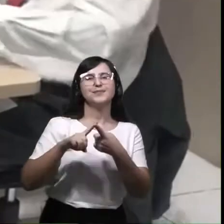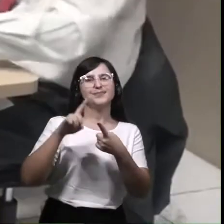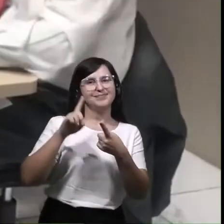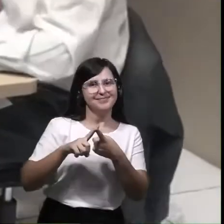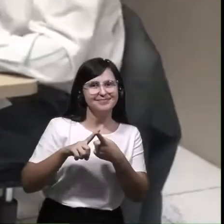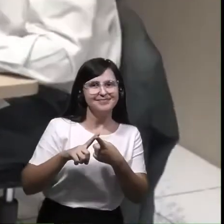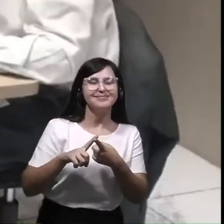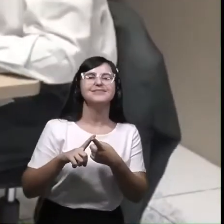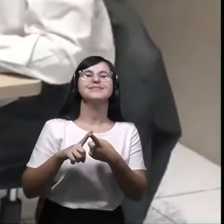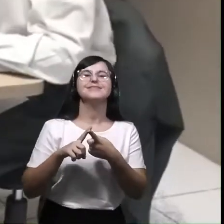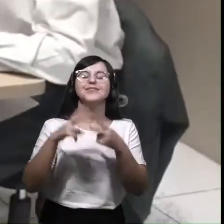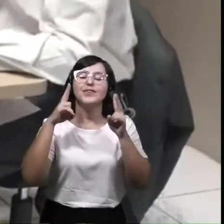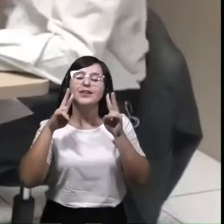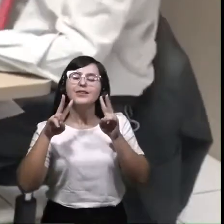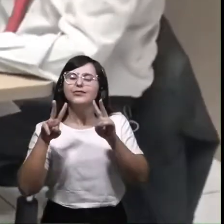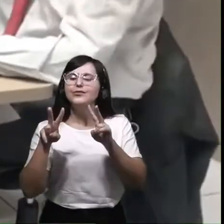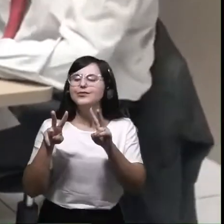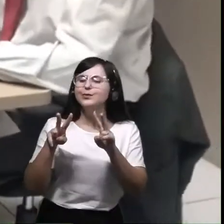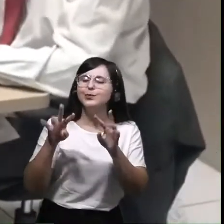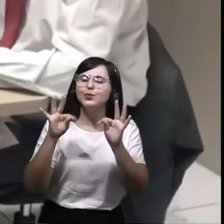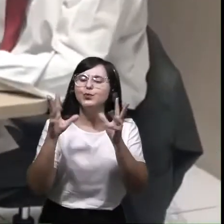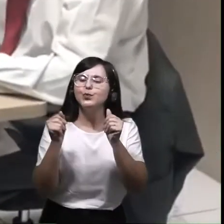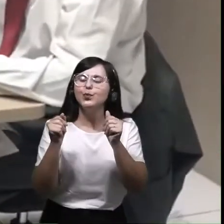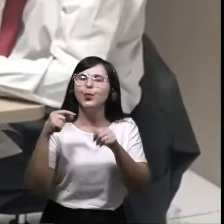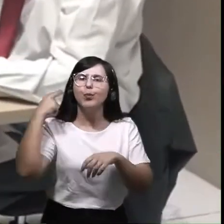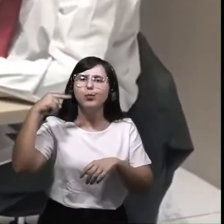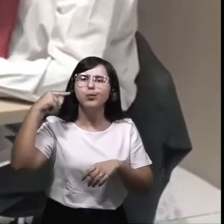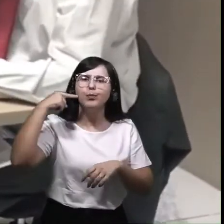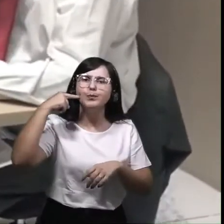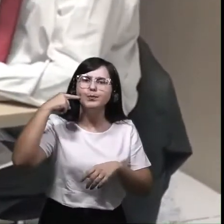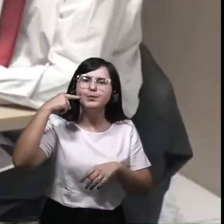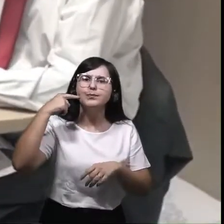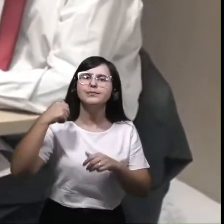vivo agora com a comissão julgadora, certo? Eles estão ali reunidos, né, acompanhando